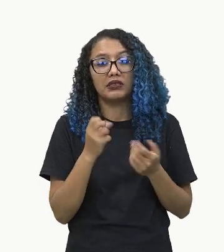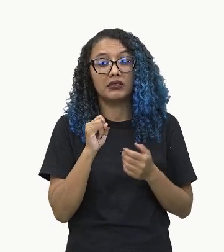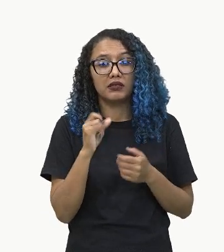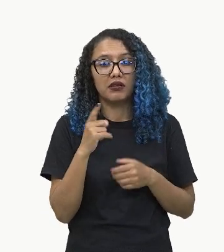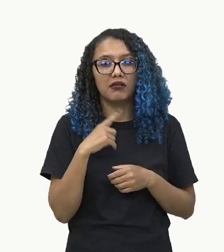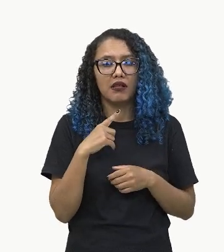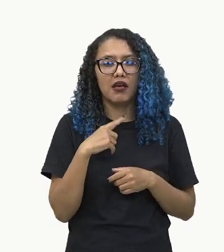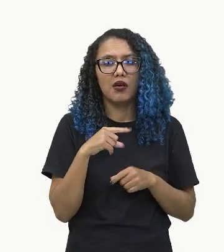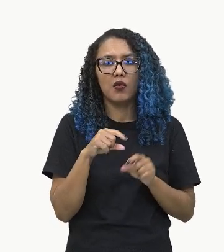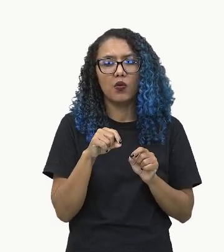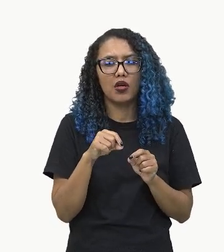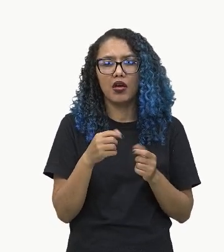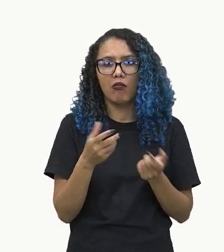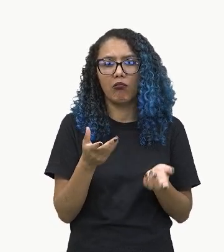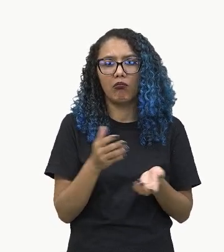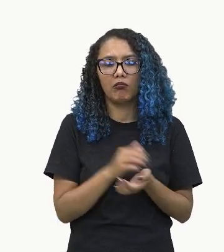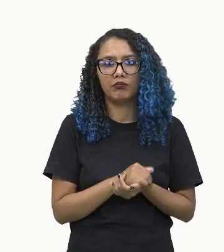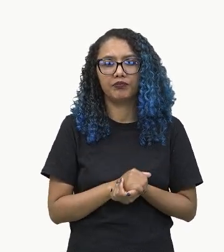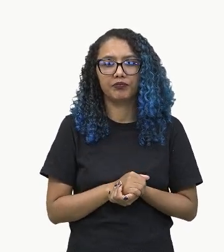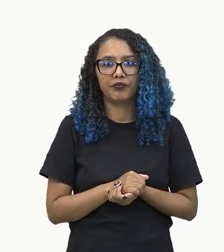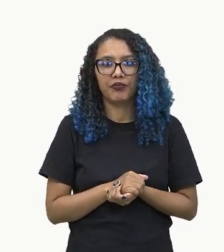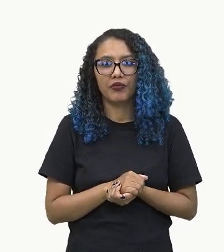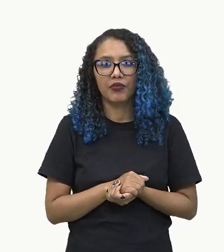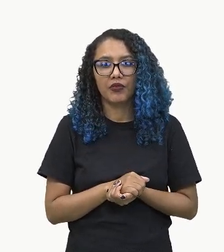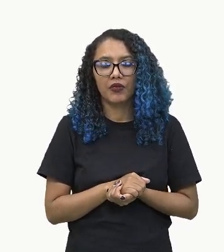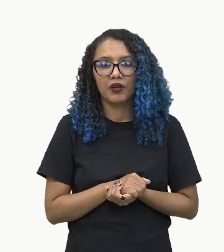na frente do parêntese? Se o sinal for